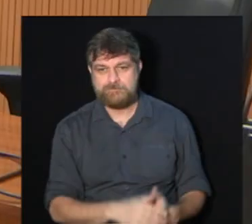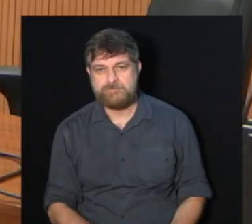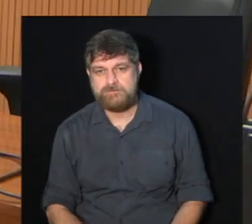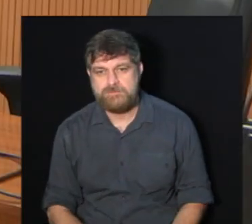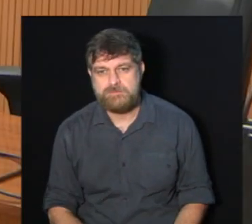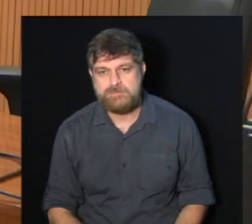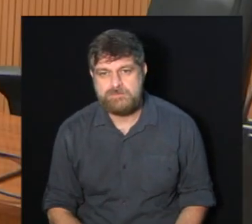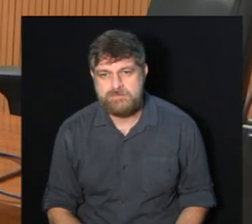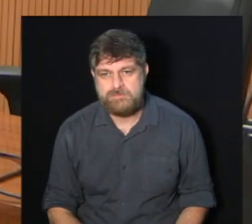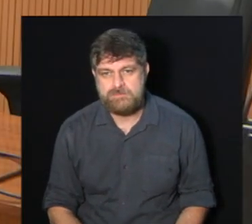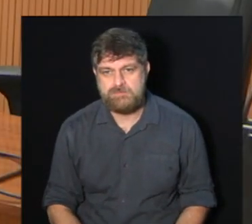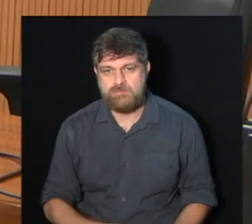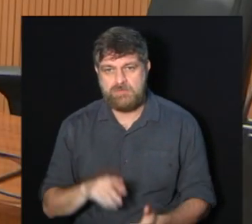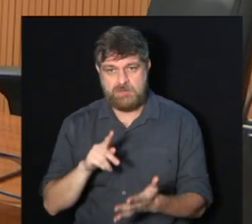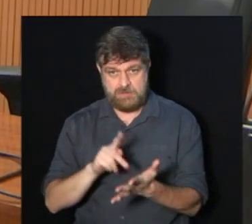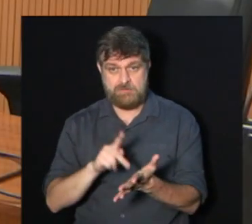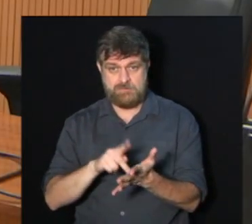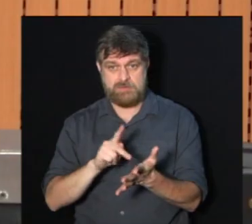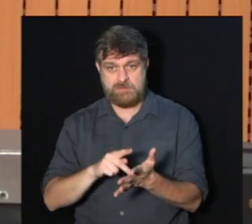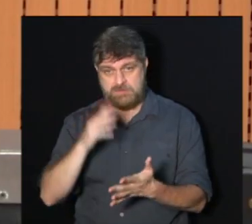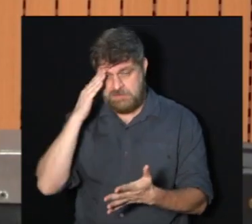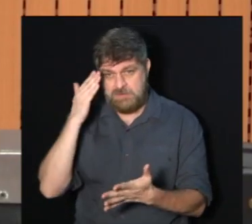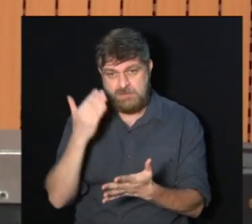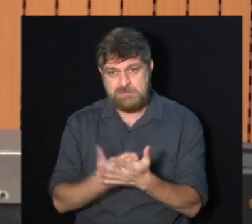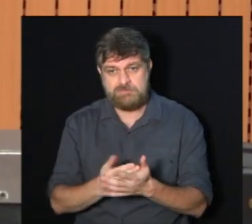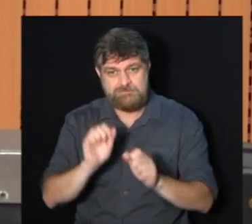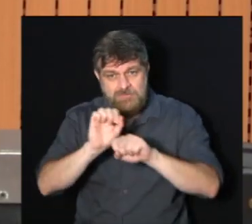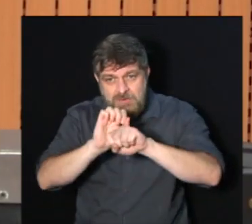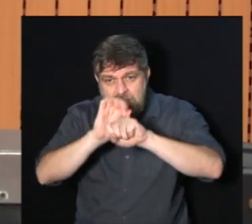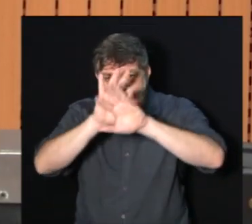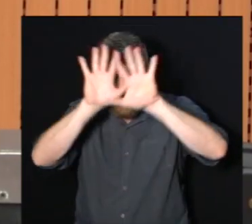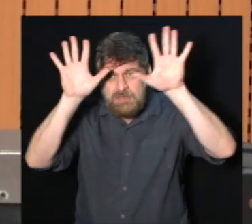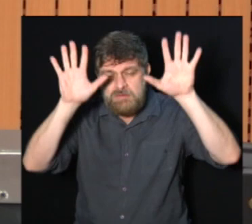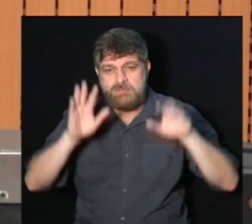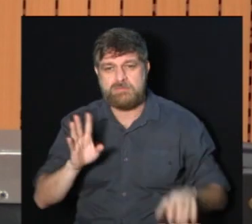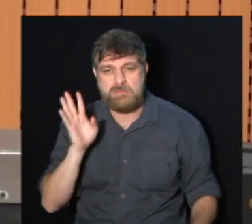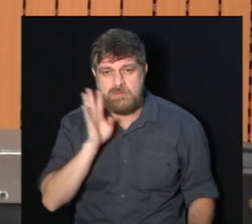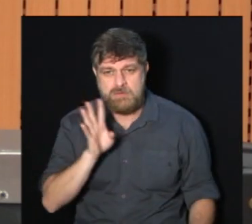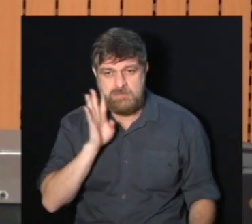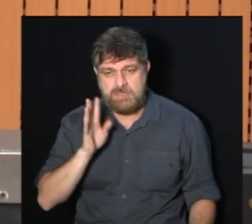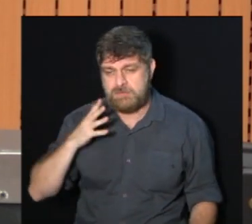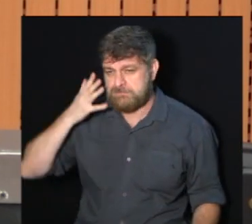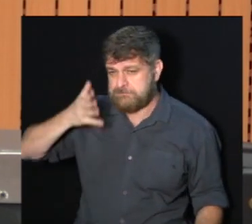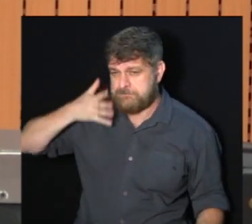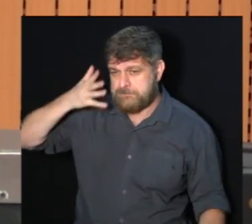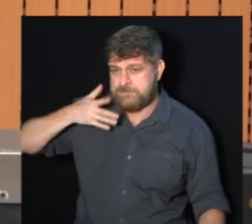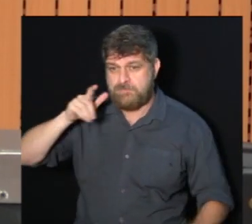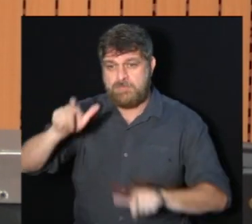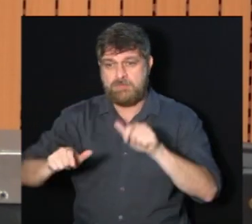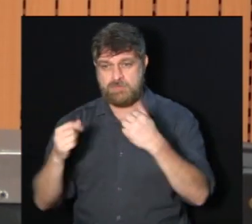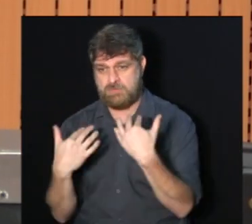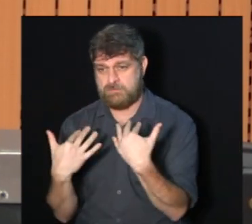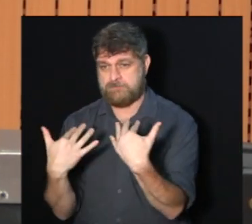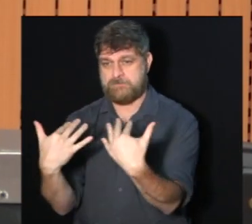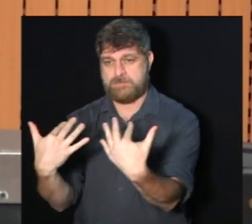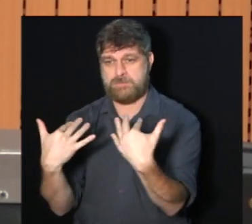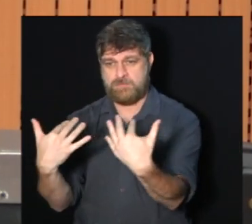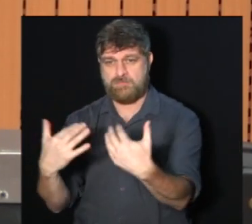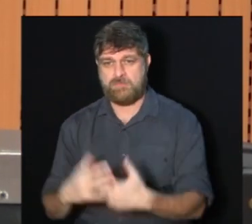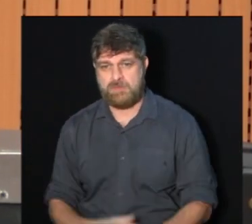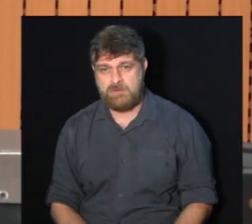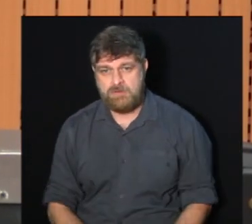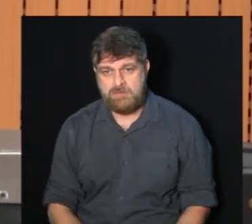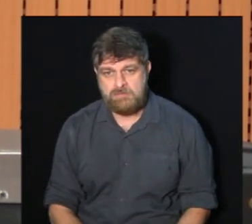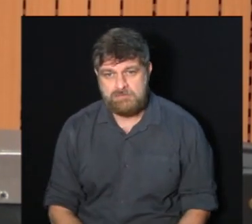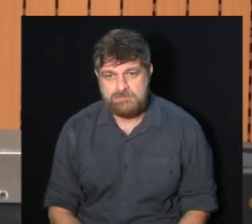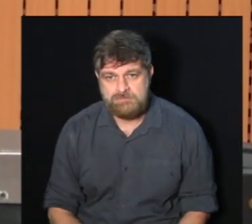Laís, realmente aí acho que é esclarecedor, muito bacana aí a palestra de vocês, acho que as pessoas que estão nos assistindo aí, eu tenho